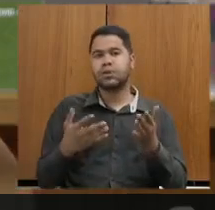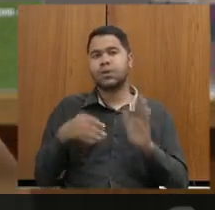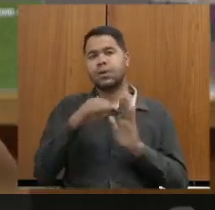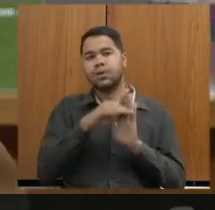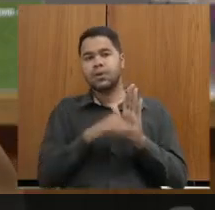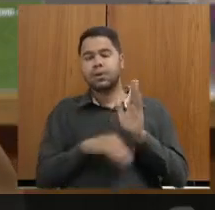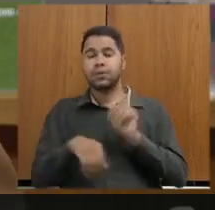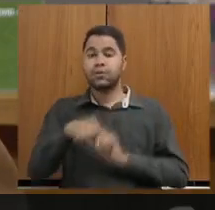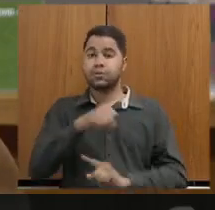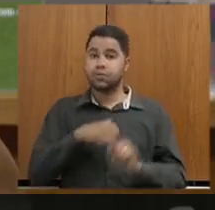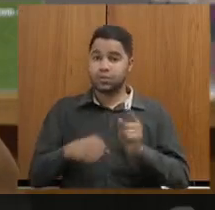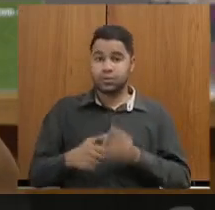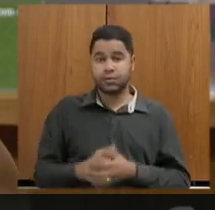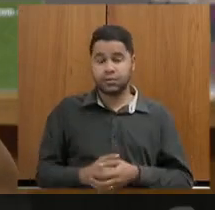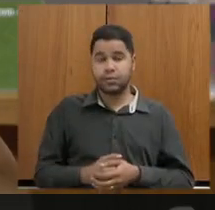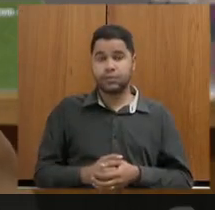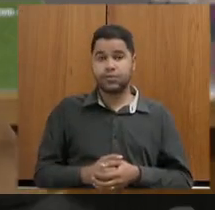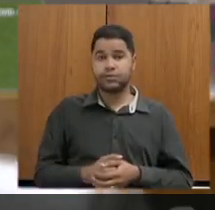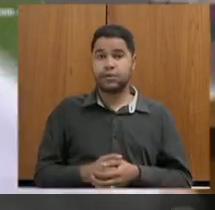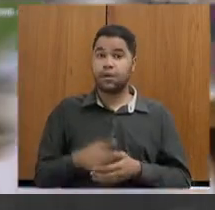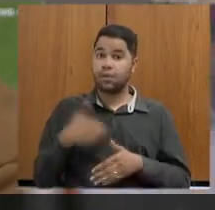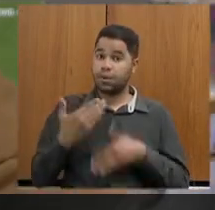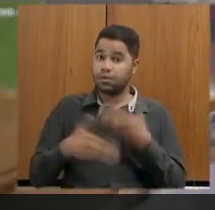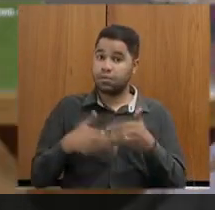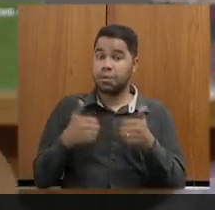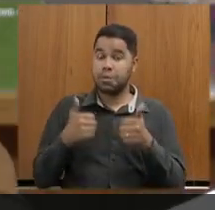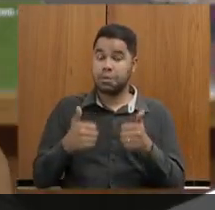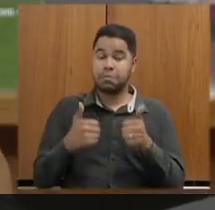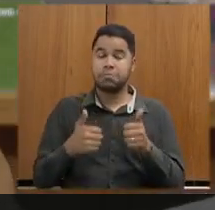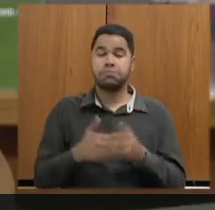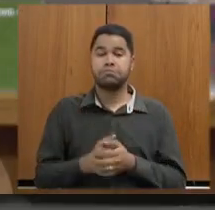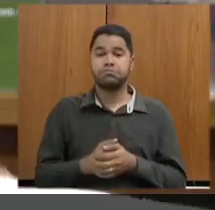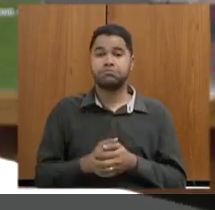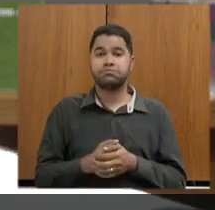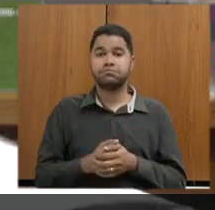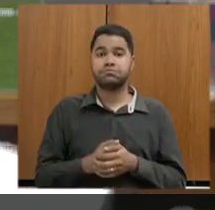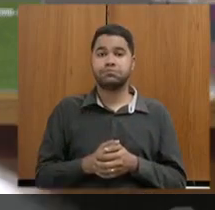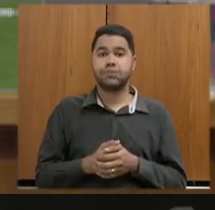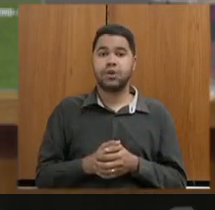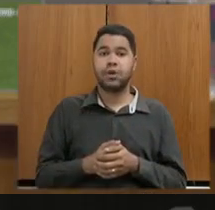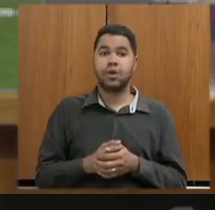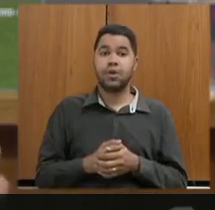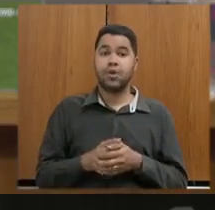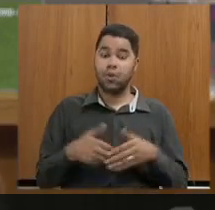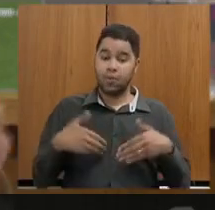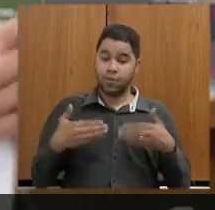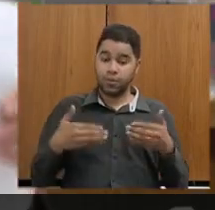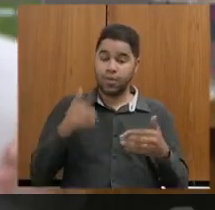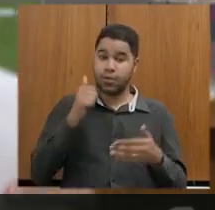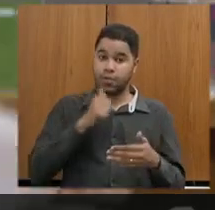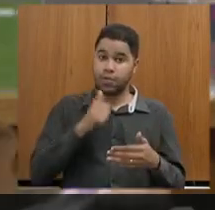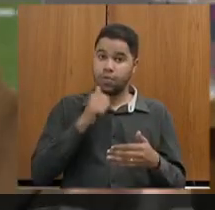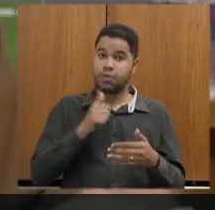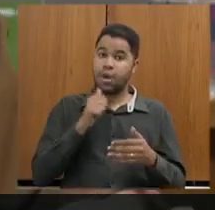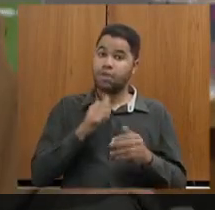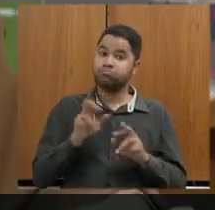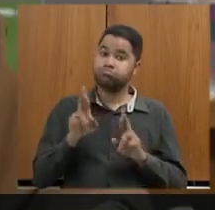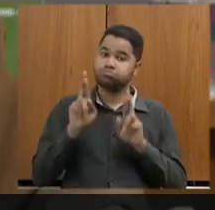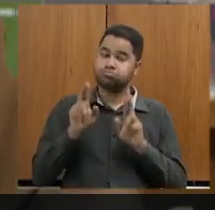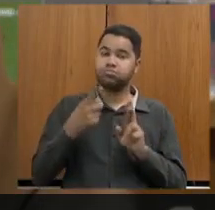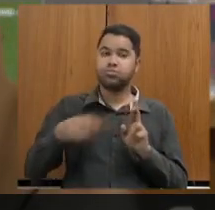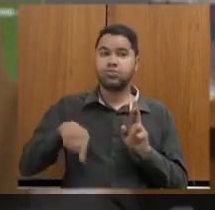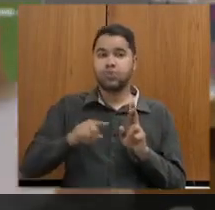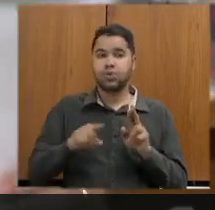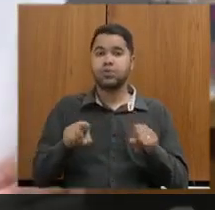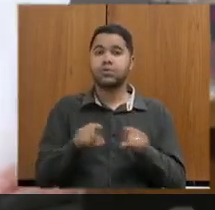sociais então sim é é um avanço muito grande o ministério das mulheres está com muita expectativa e nós vamos ser um